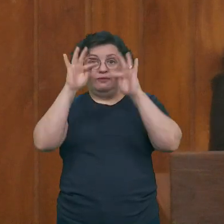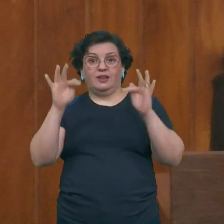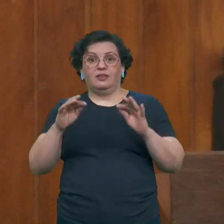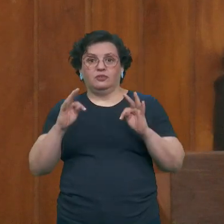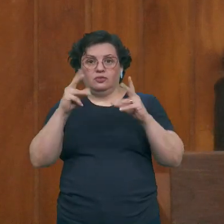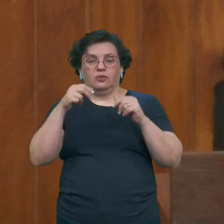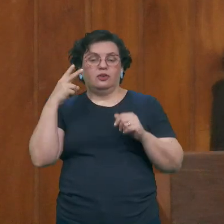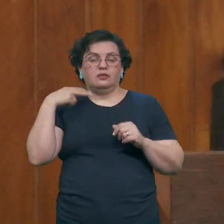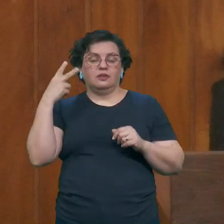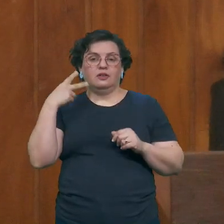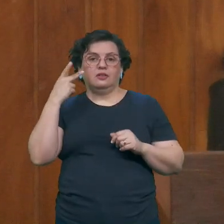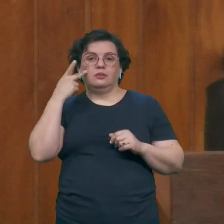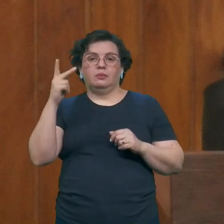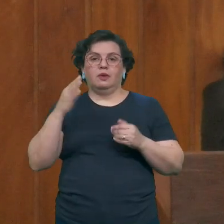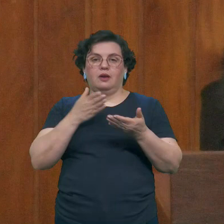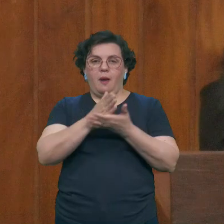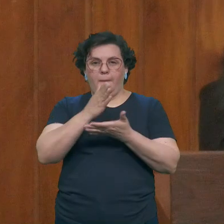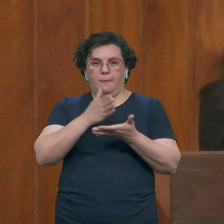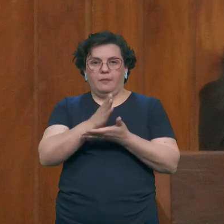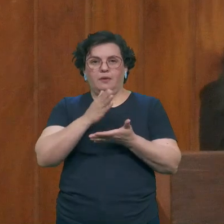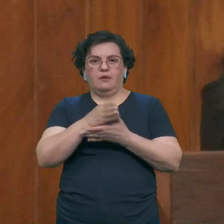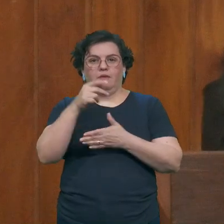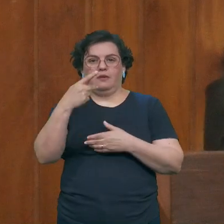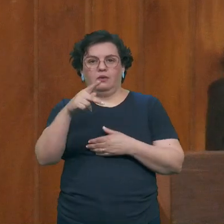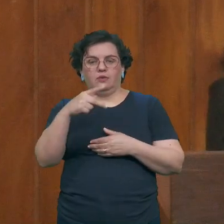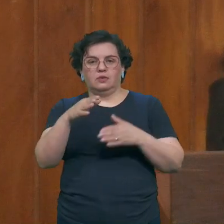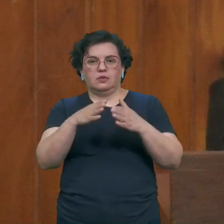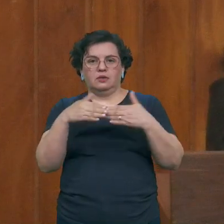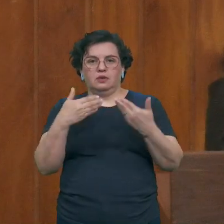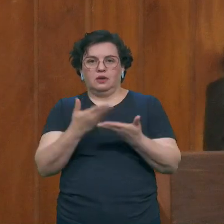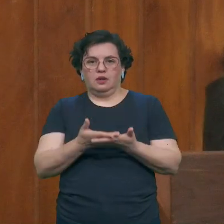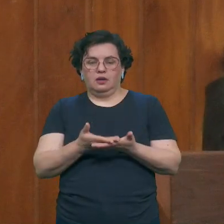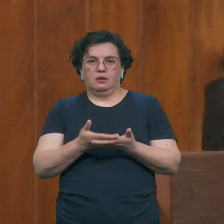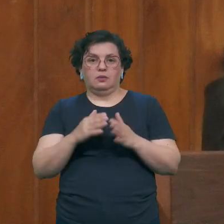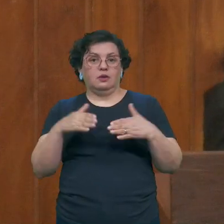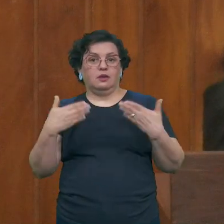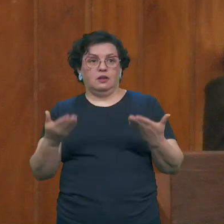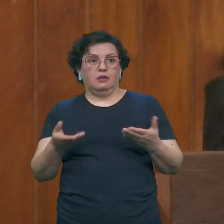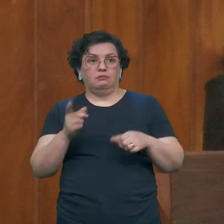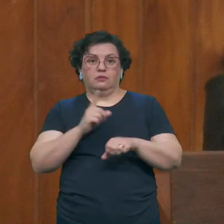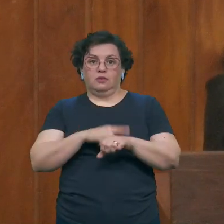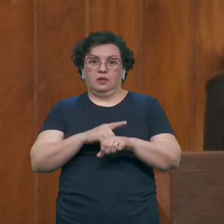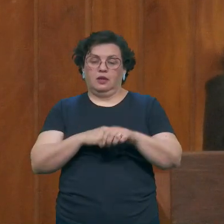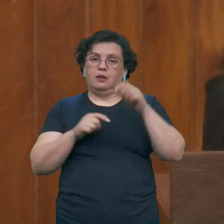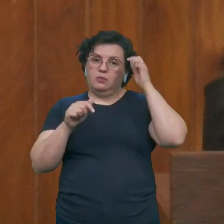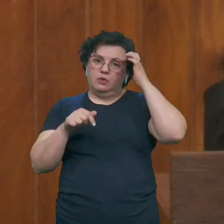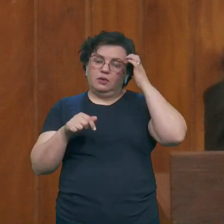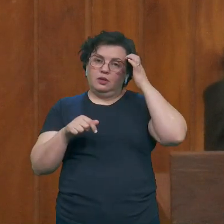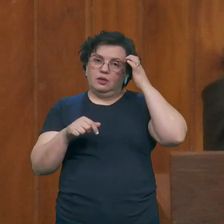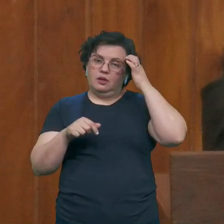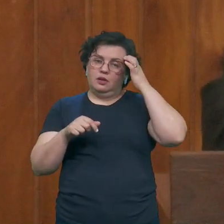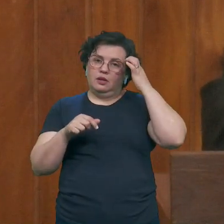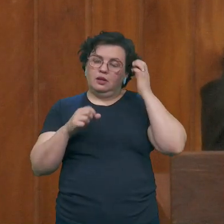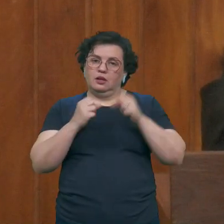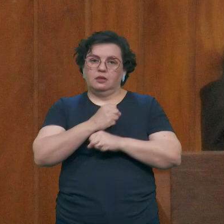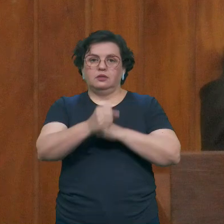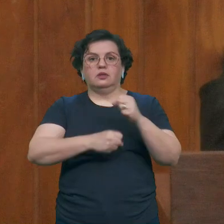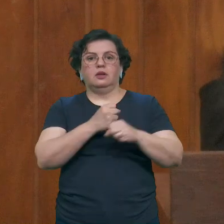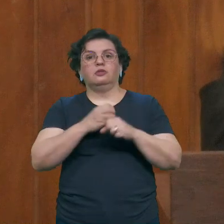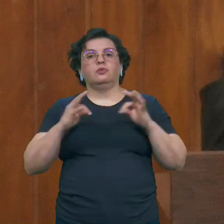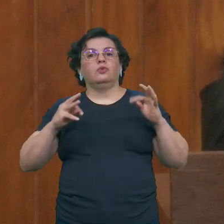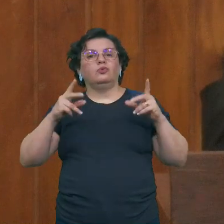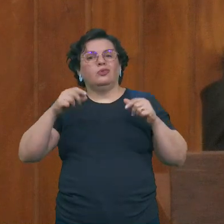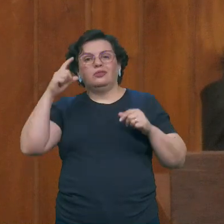os vereadores aprovar o vosso requerimento. Então, em tempo, nesse ano, com todas as